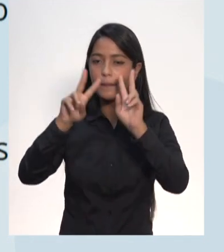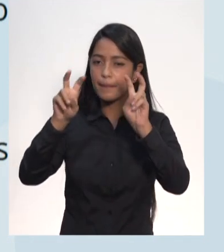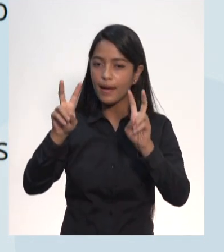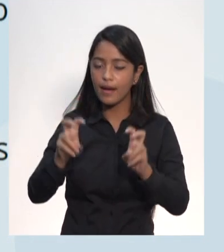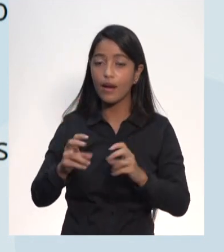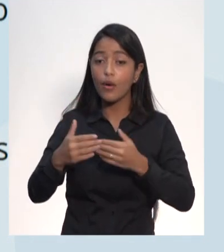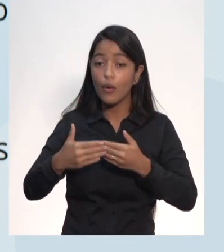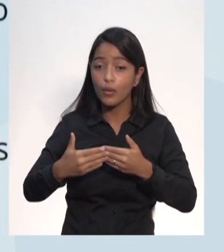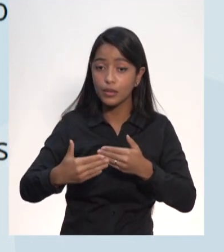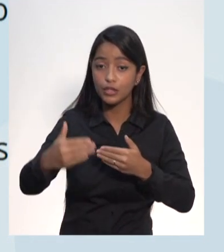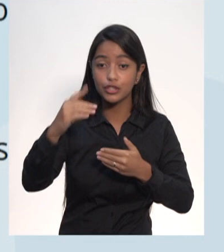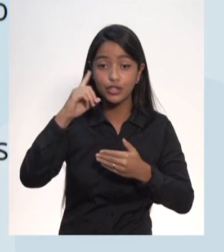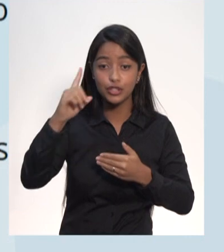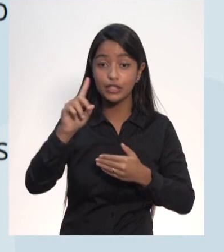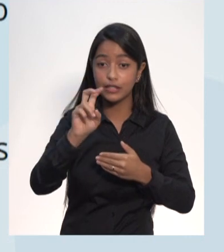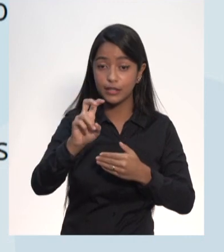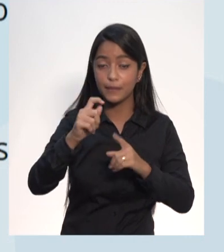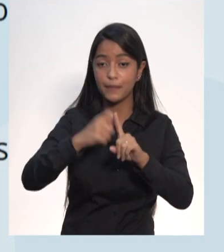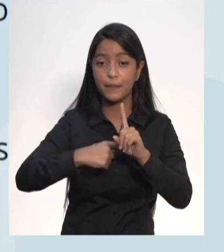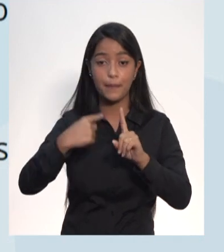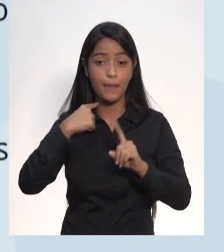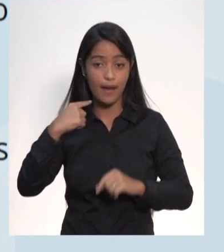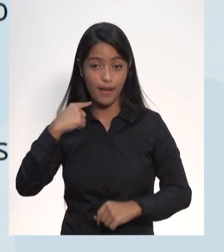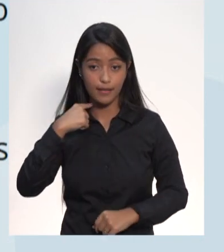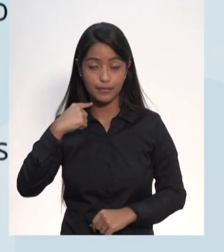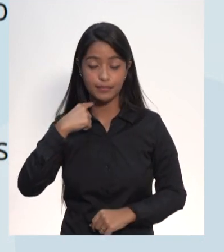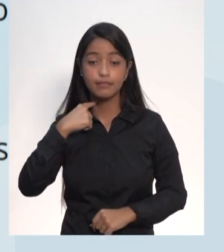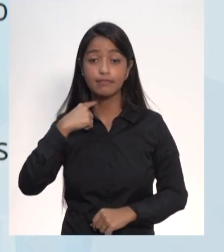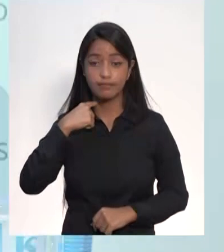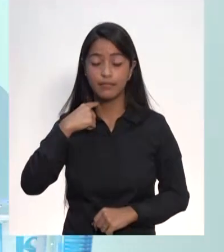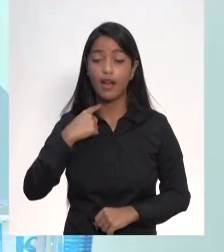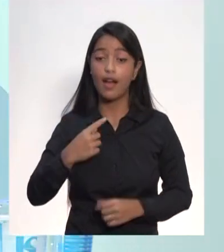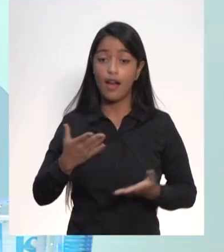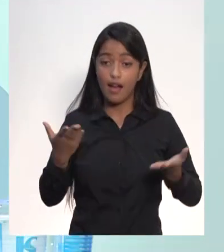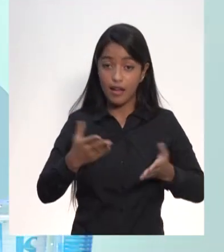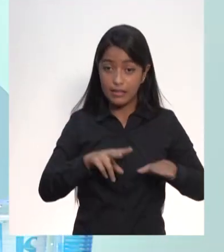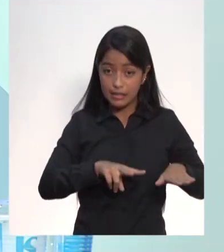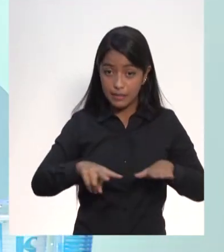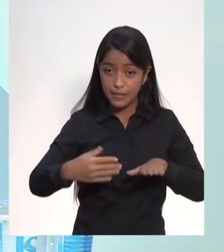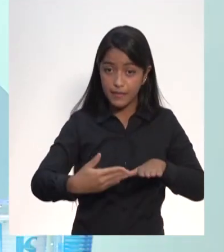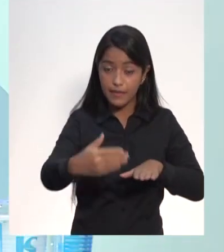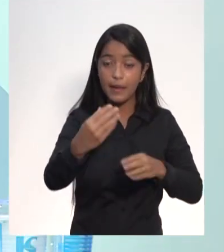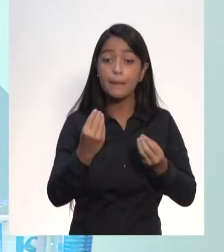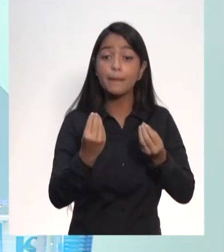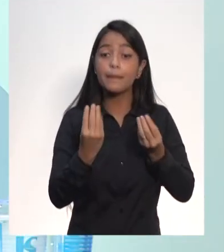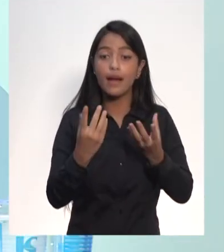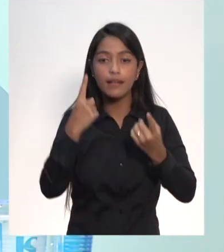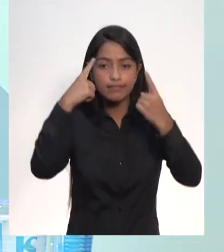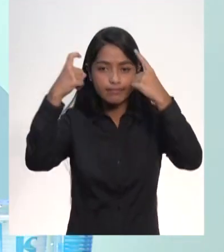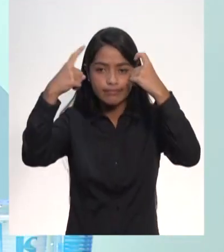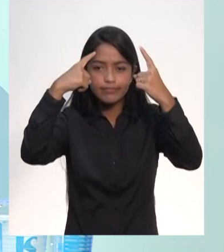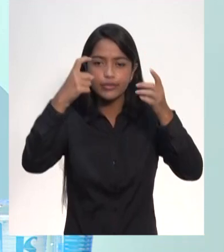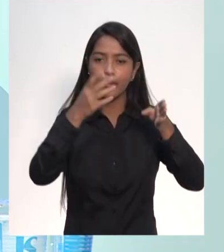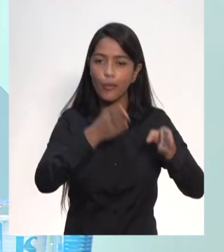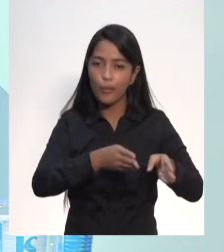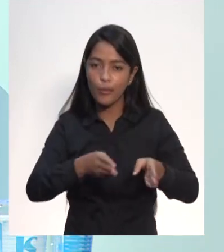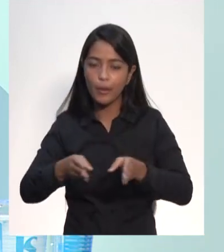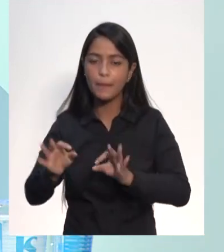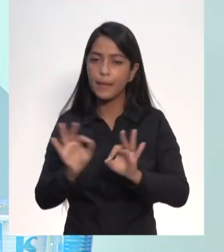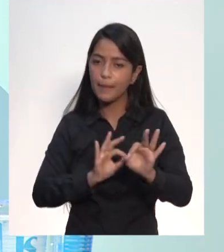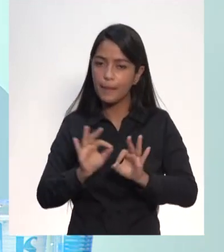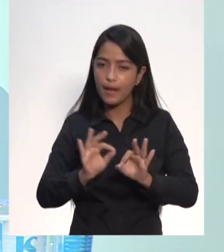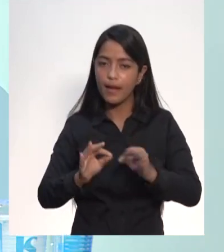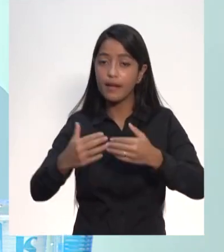5/5. Então, essa semana, a ideia é que essas ATPCs sejam realmente de organização, de preparação para todo o